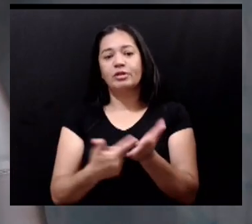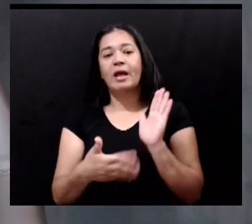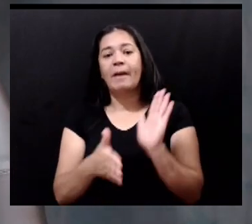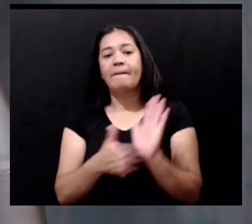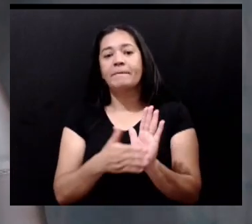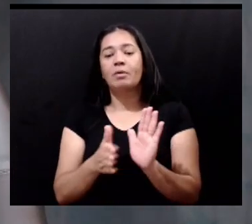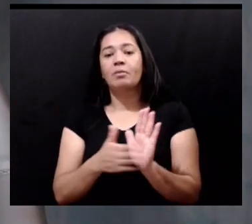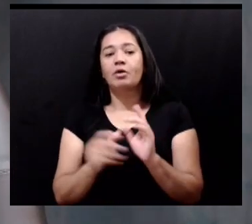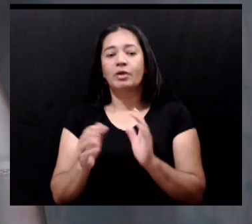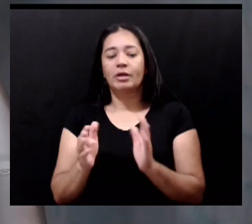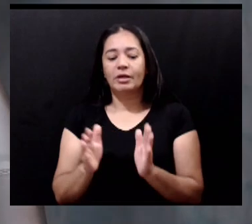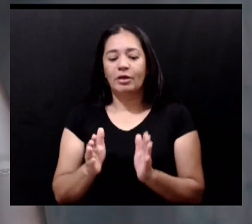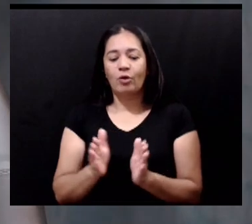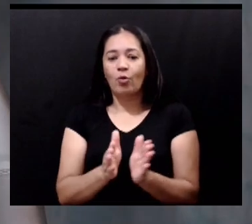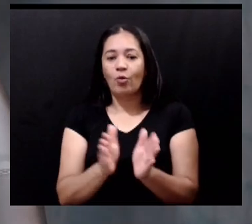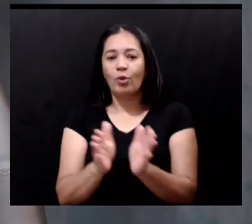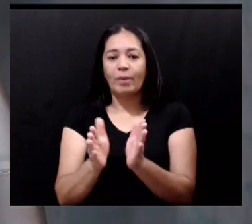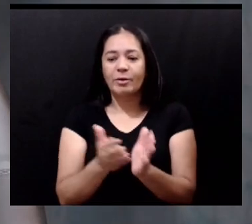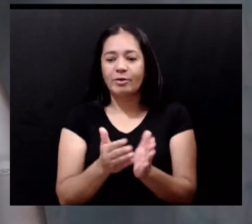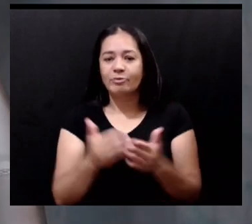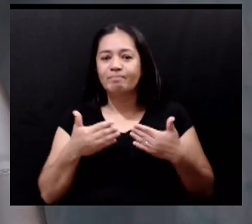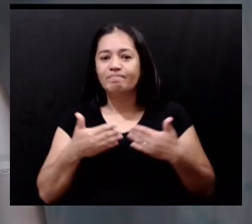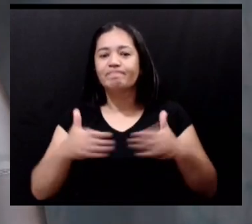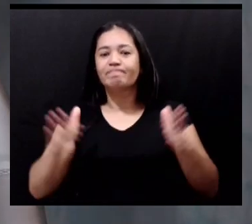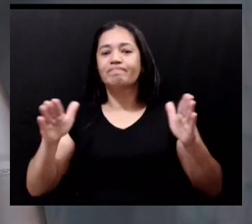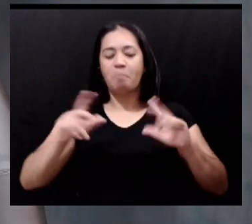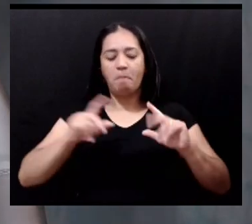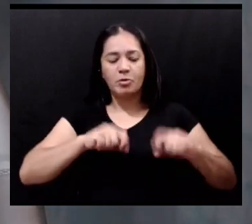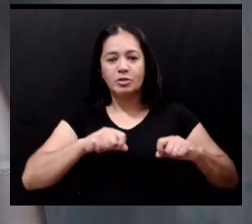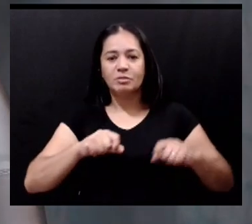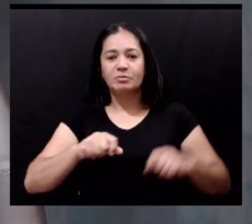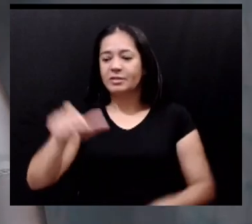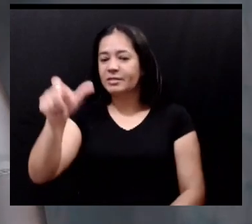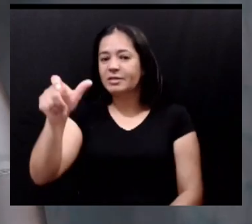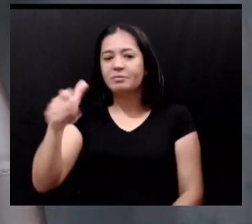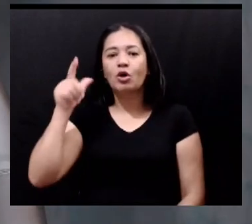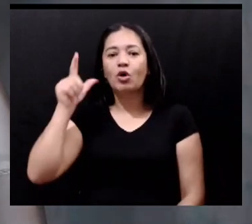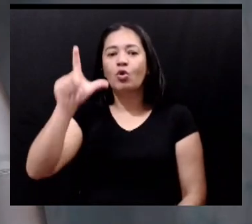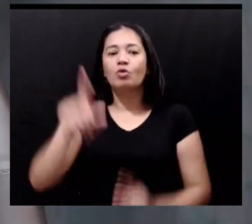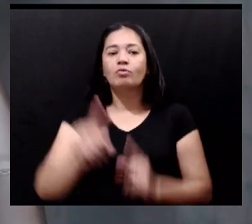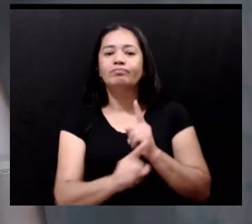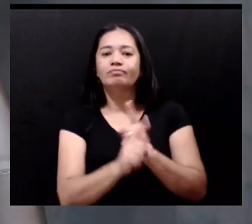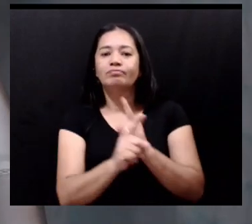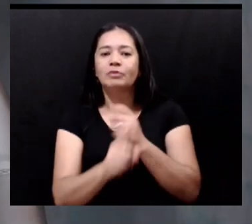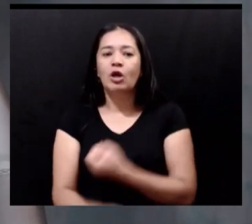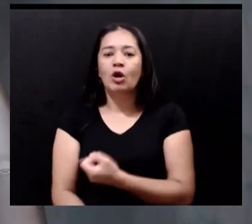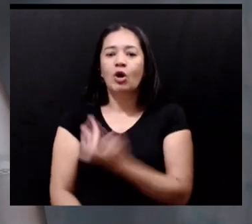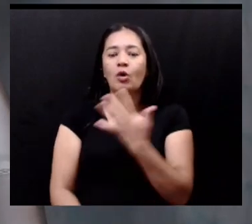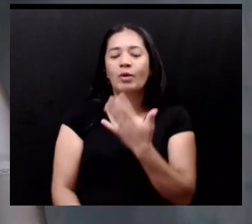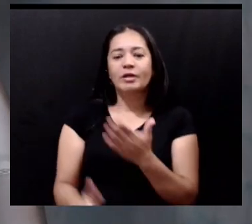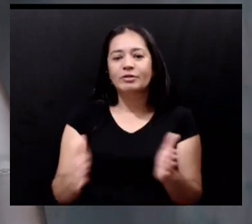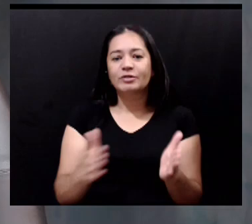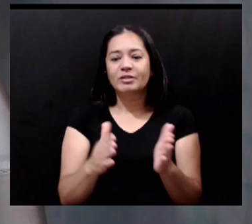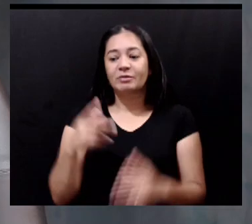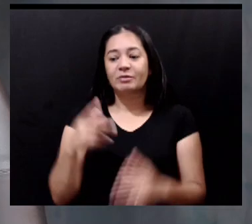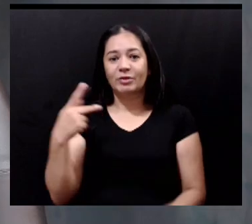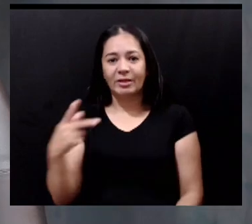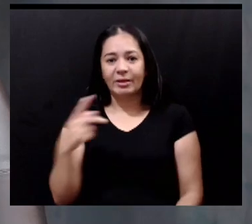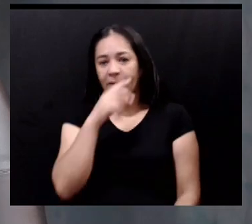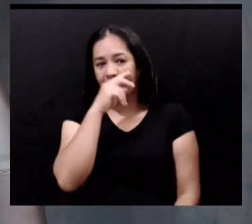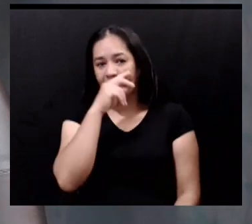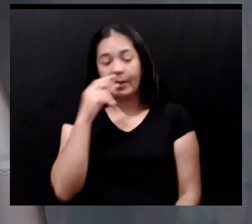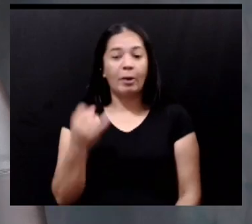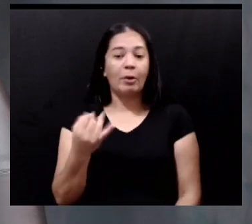abrir possibilidades para que a pessoa possa encontrar quais são esses caminhos para ela, né? Quais possibilidades ela